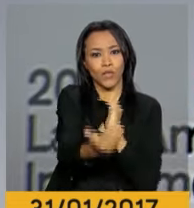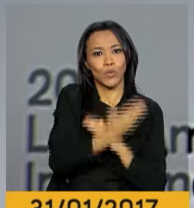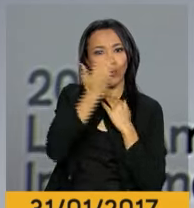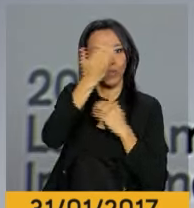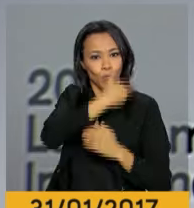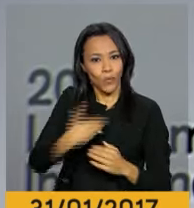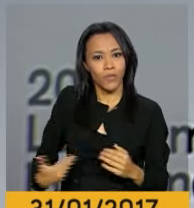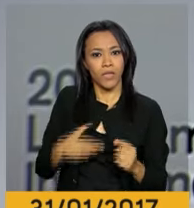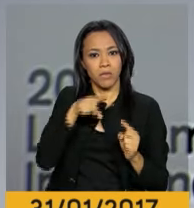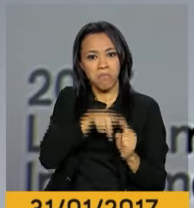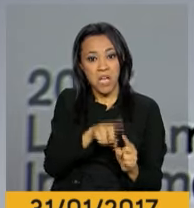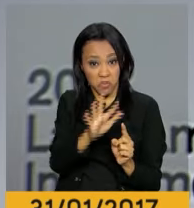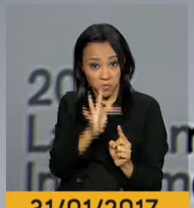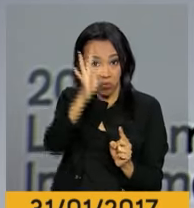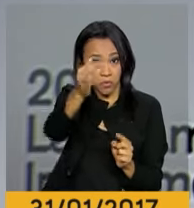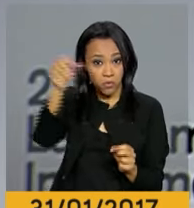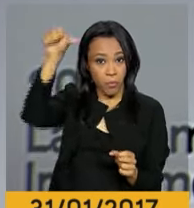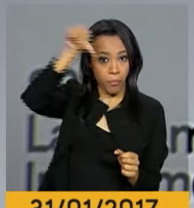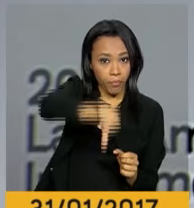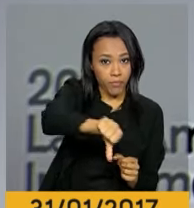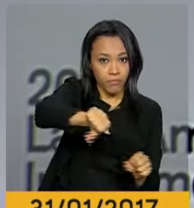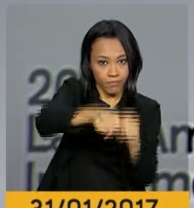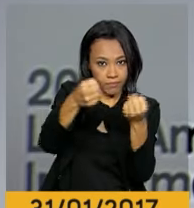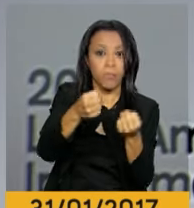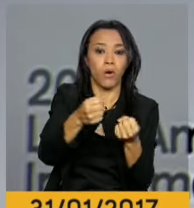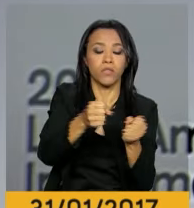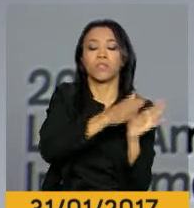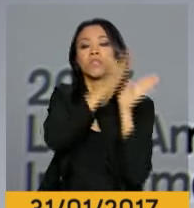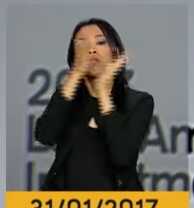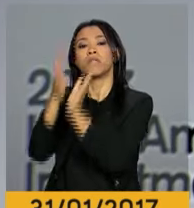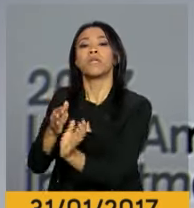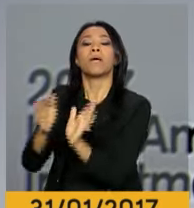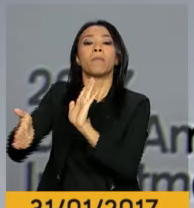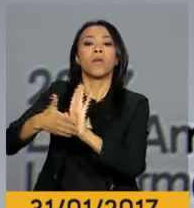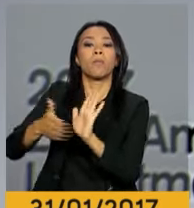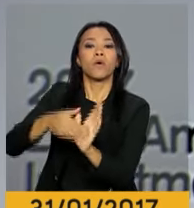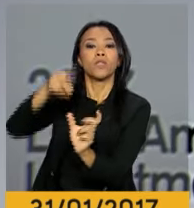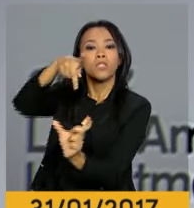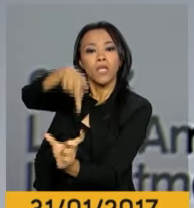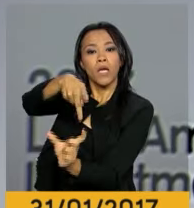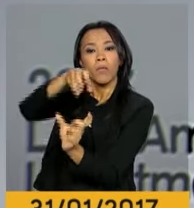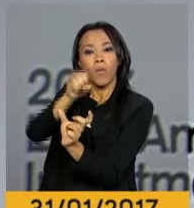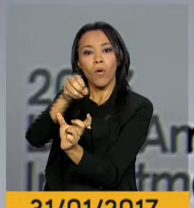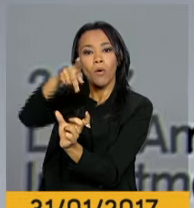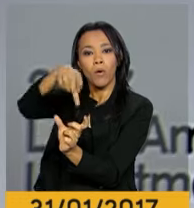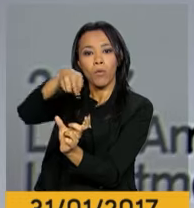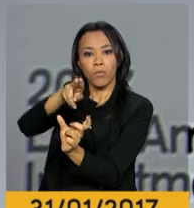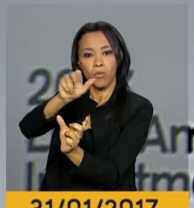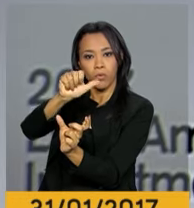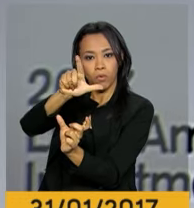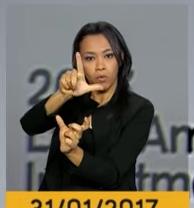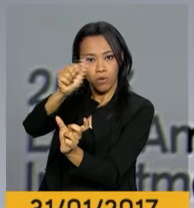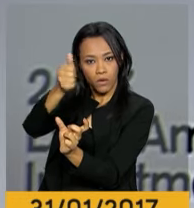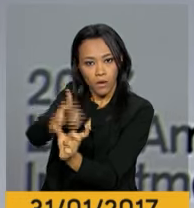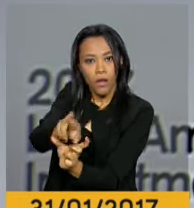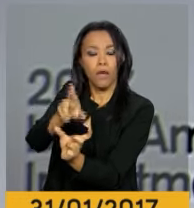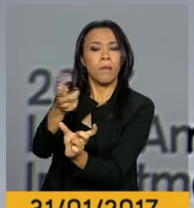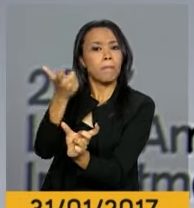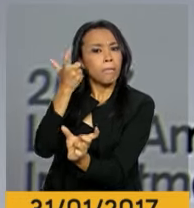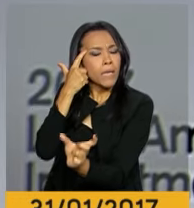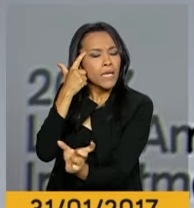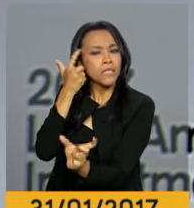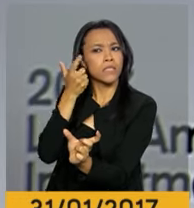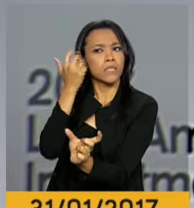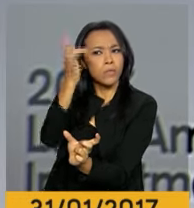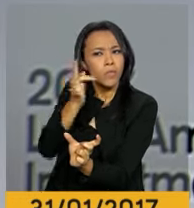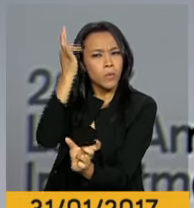mais adiante Seríssimo medidas populares são aquelas que pensam no povo embora aparentemente eh com